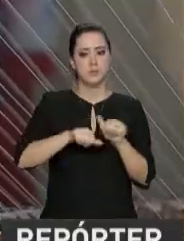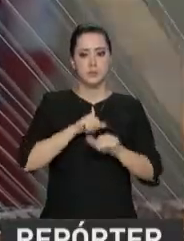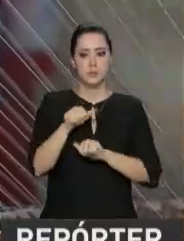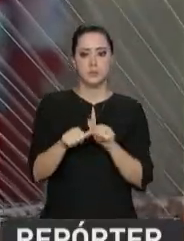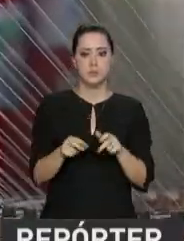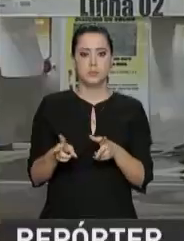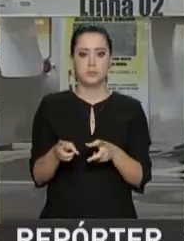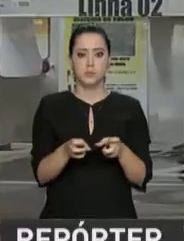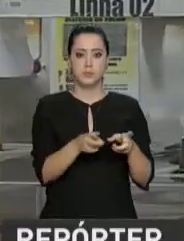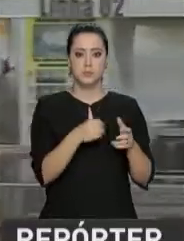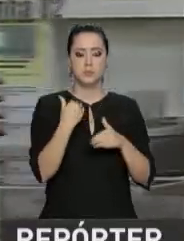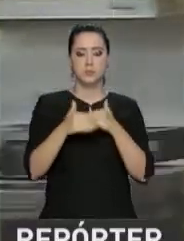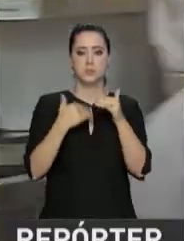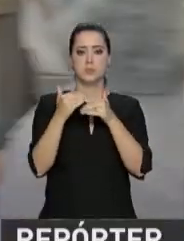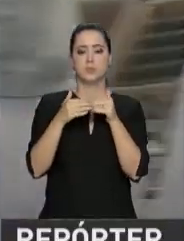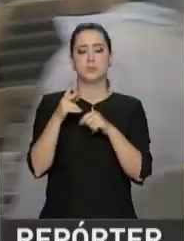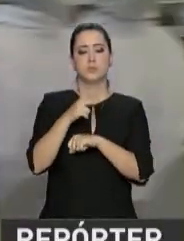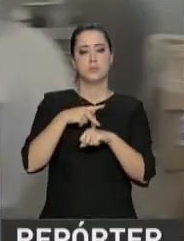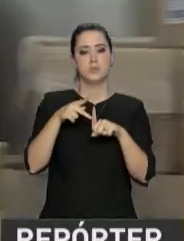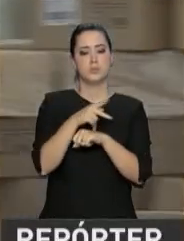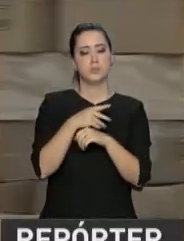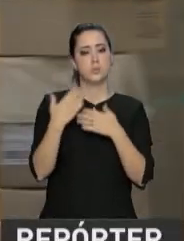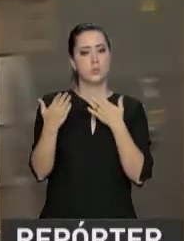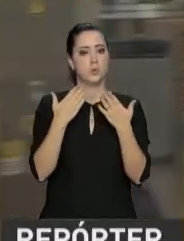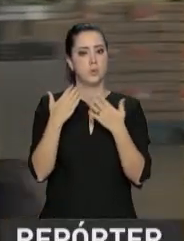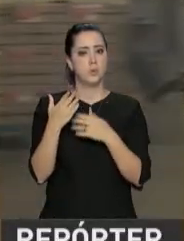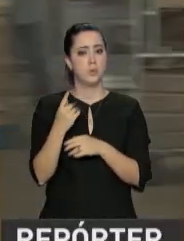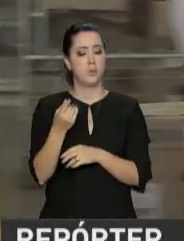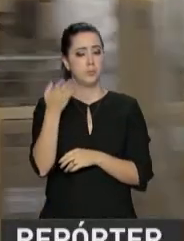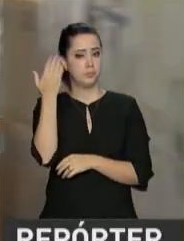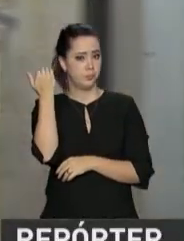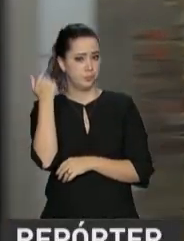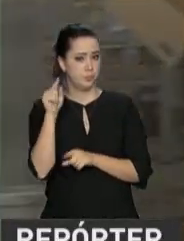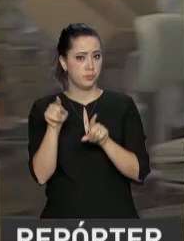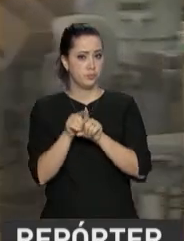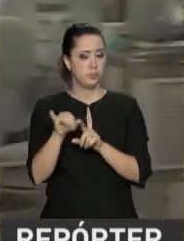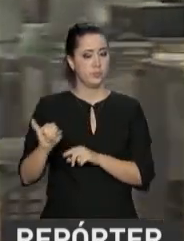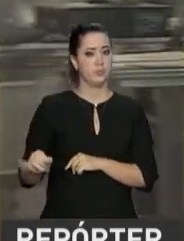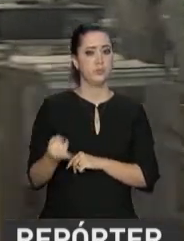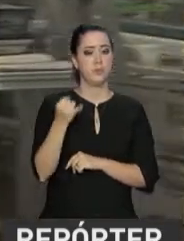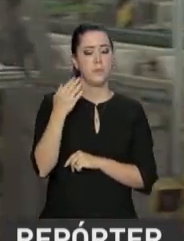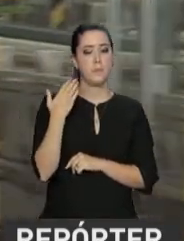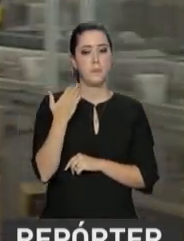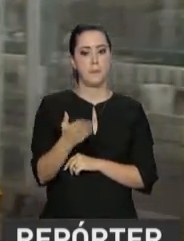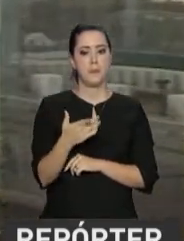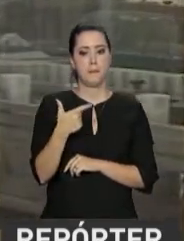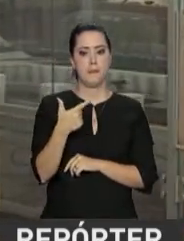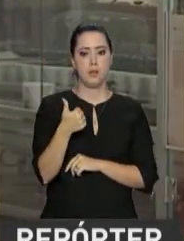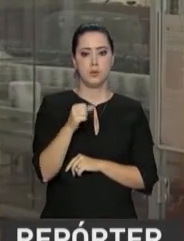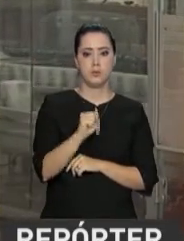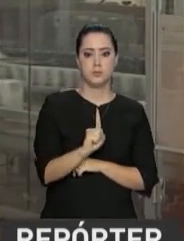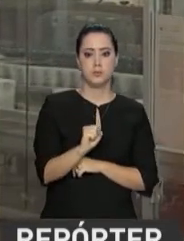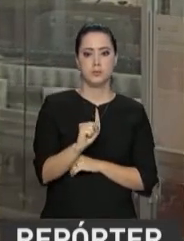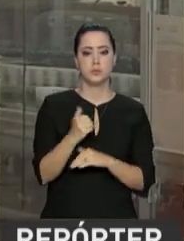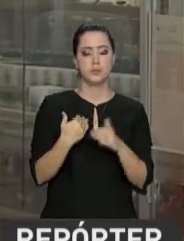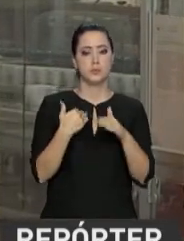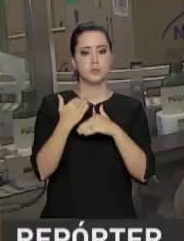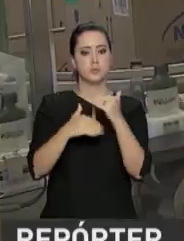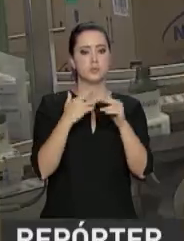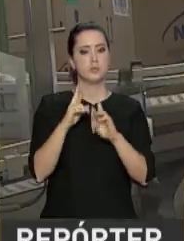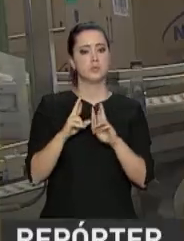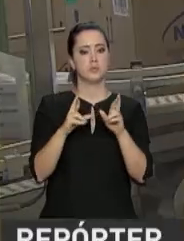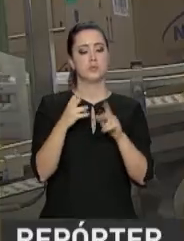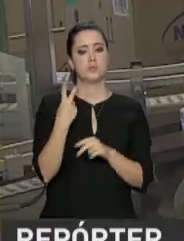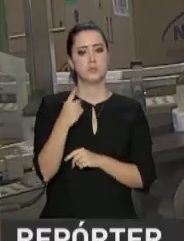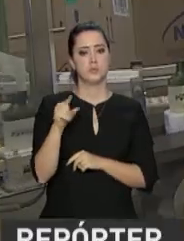de crescimento para o país em relação ao último prognóstico de janeiro para 2018 o fmi espera